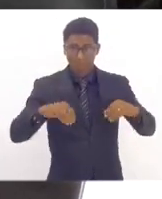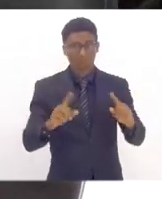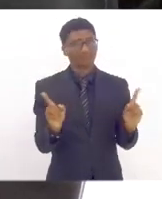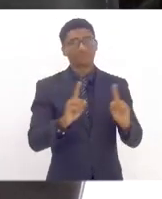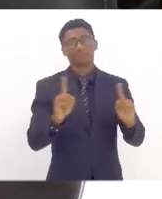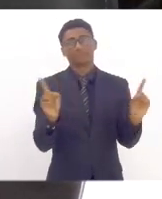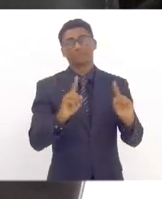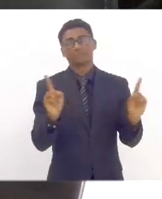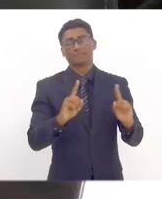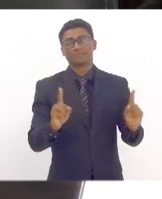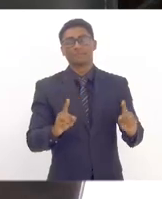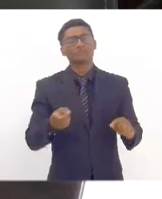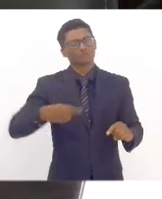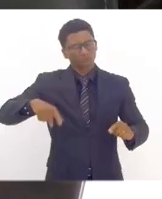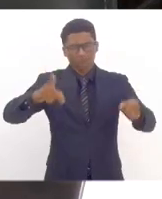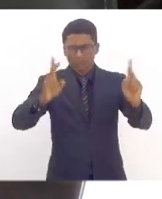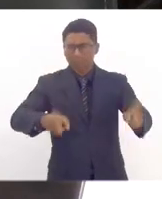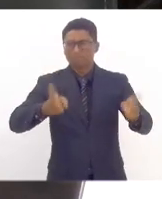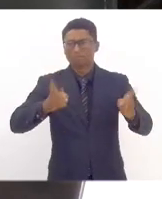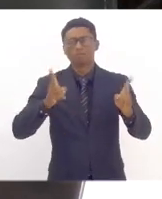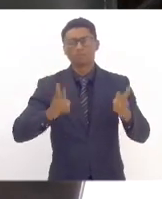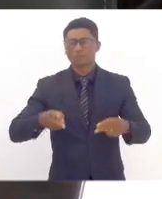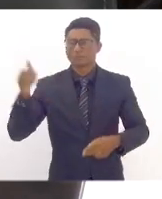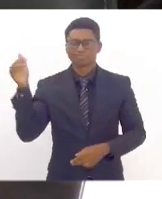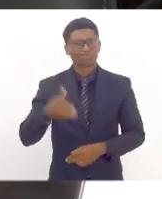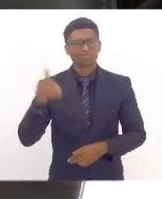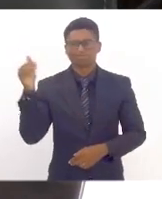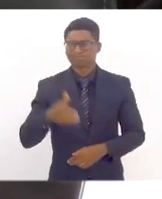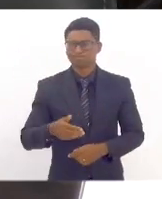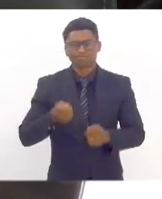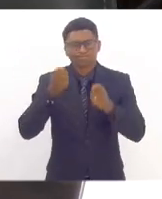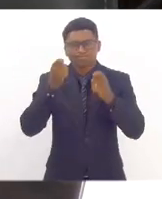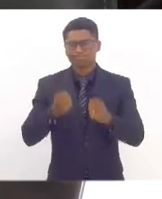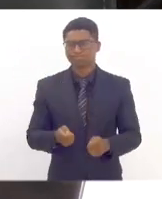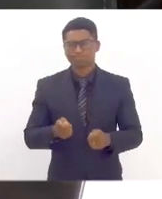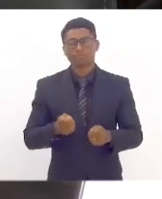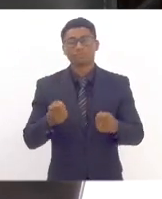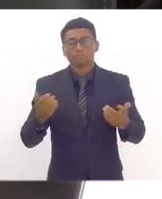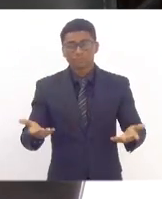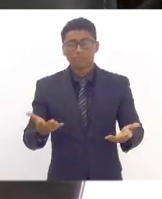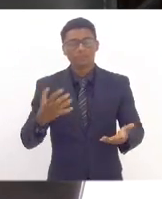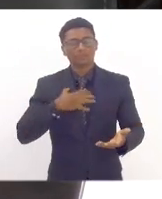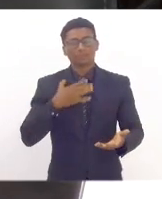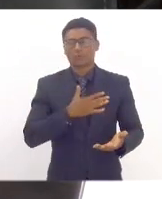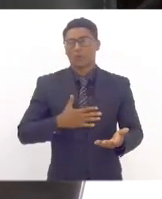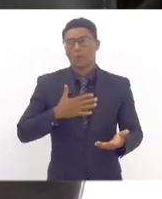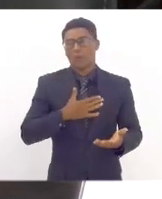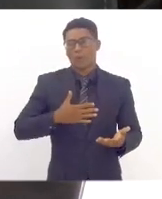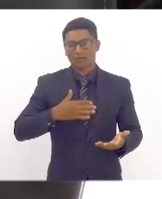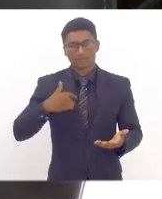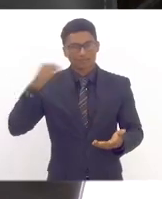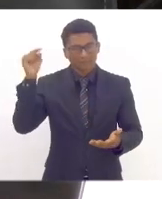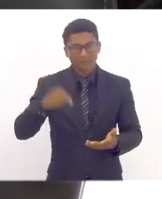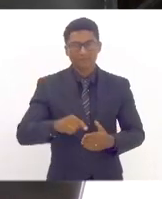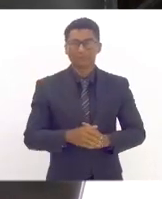estamos sempre aqui e é uma honra tá aqui gostaria de dizer que